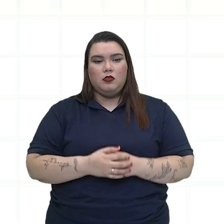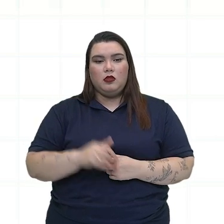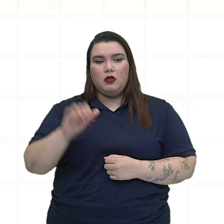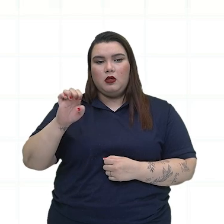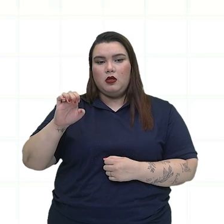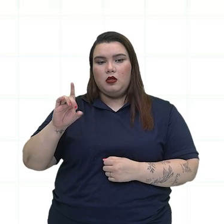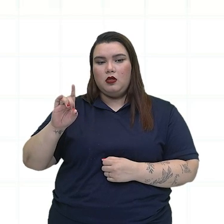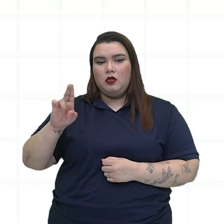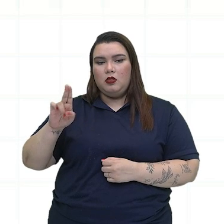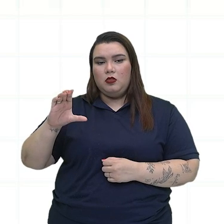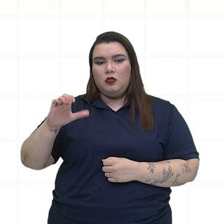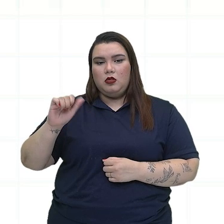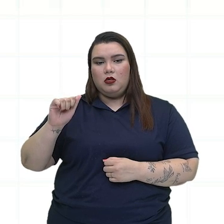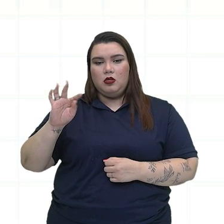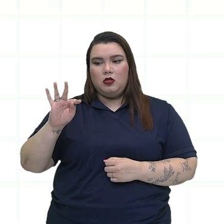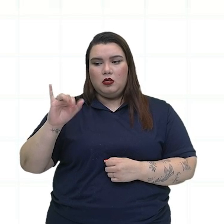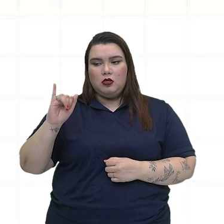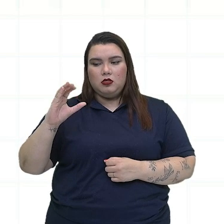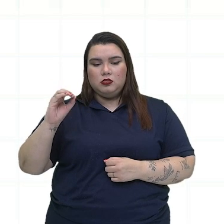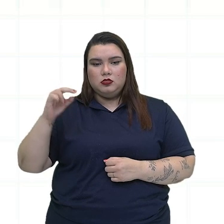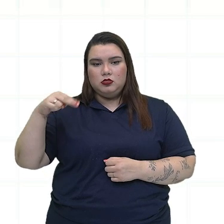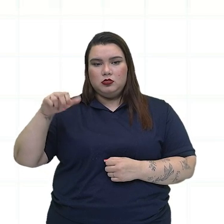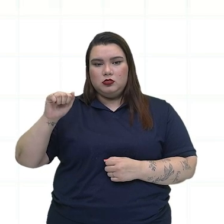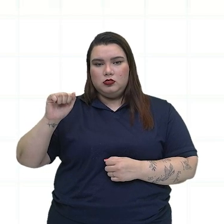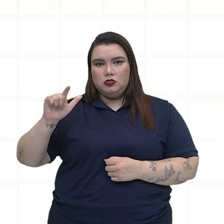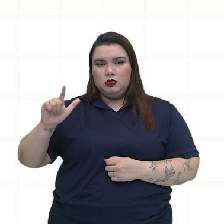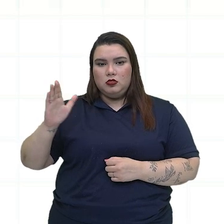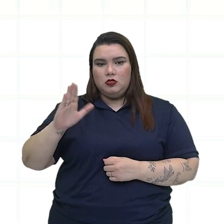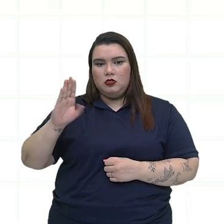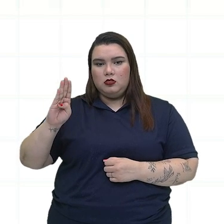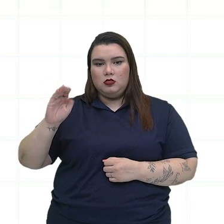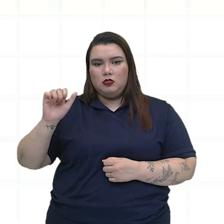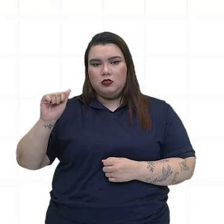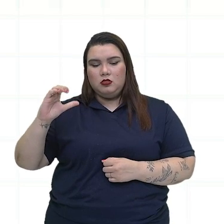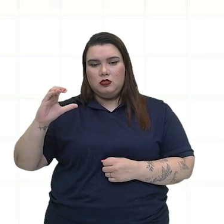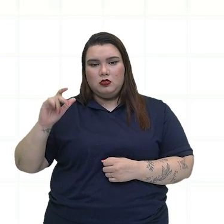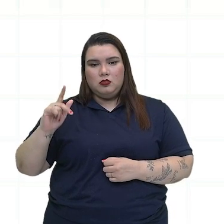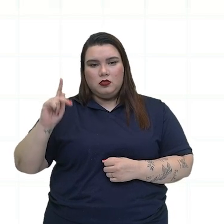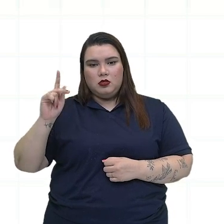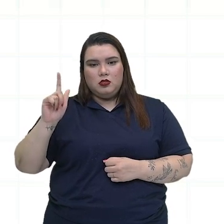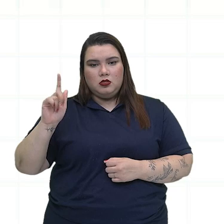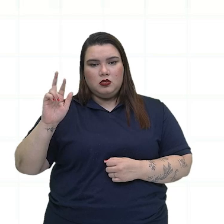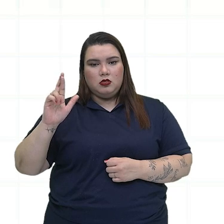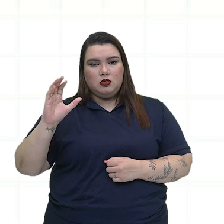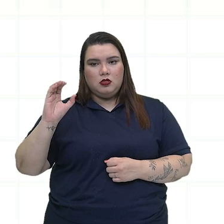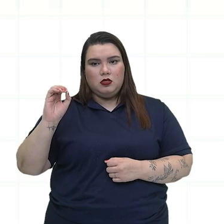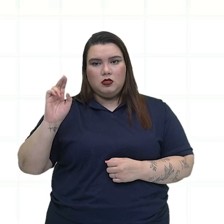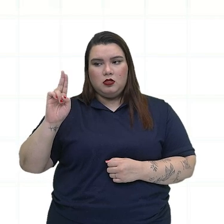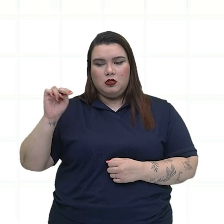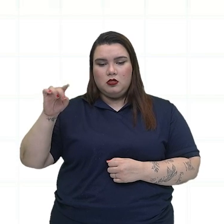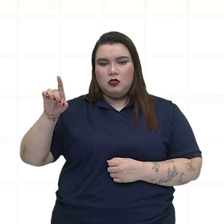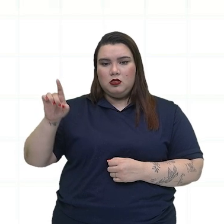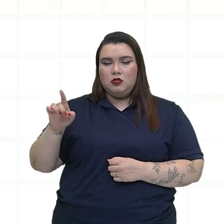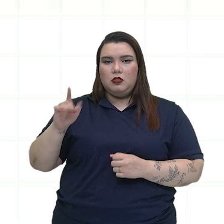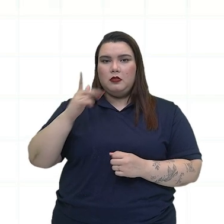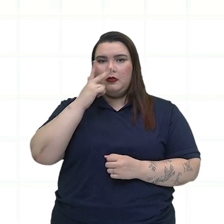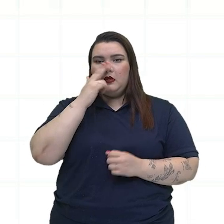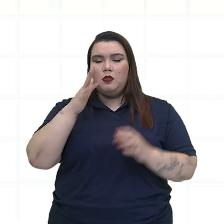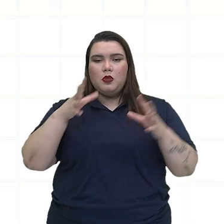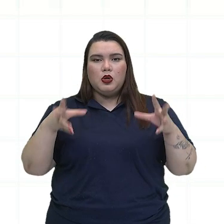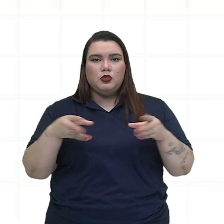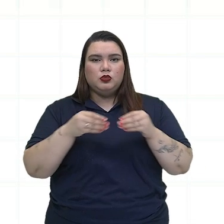background. Como que é? Como se fosse seu resumo, né? Educacional, o que você tem,